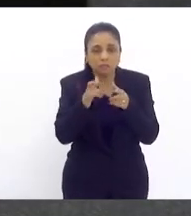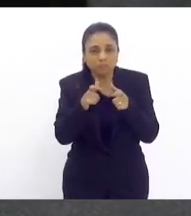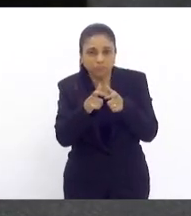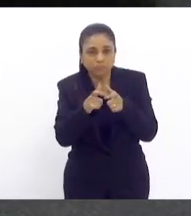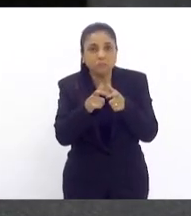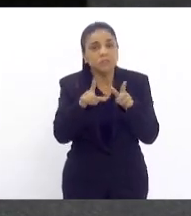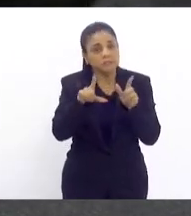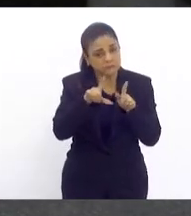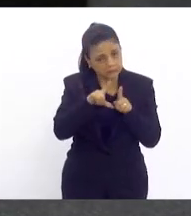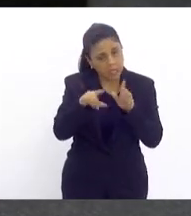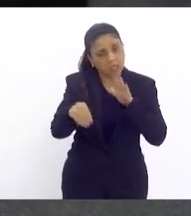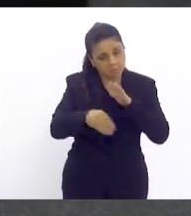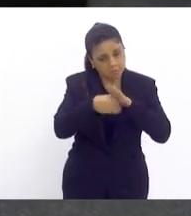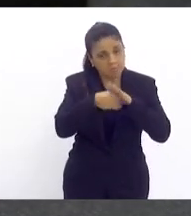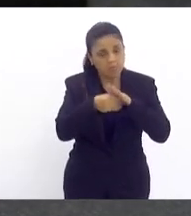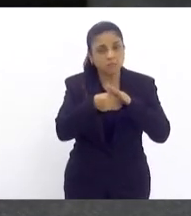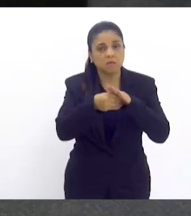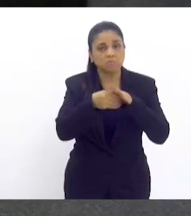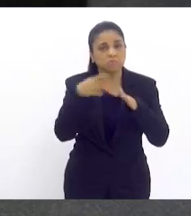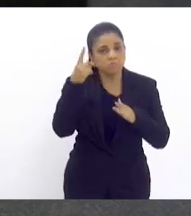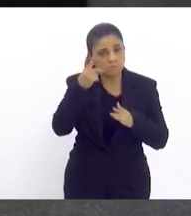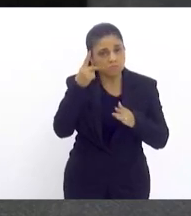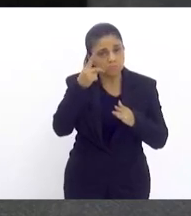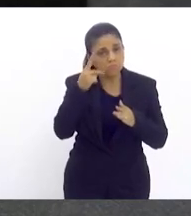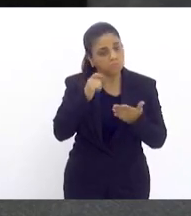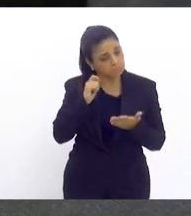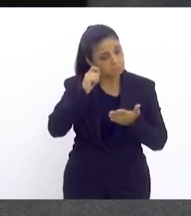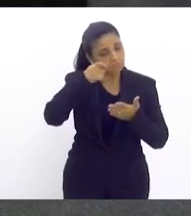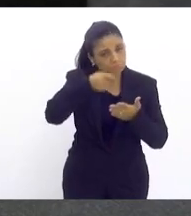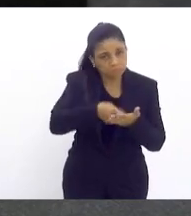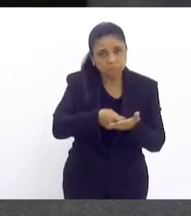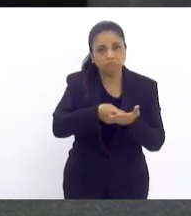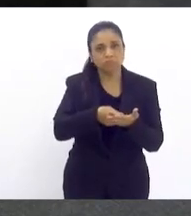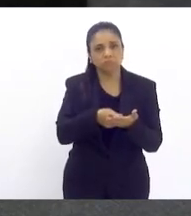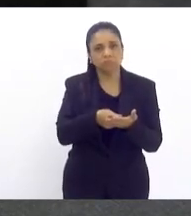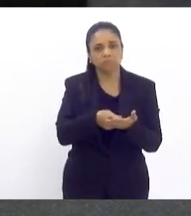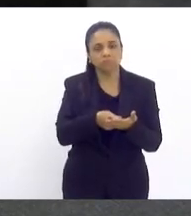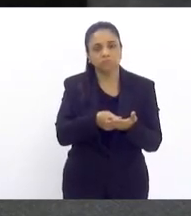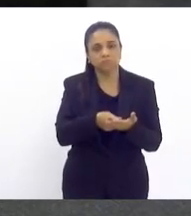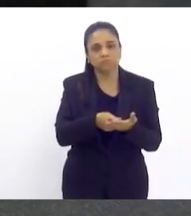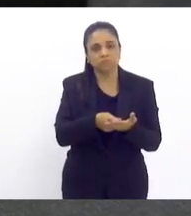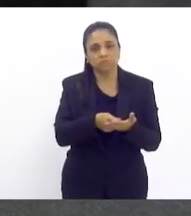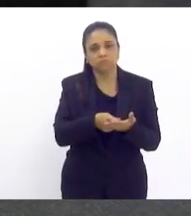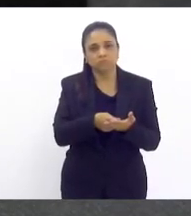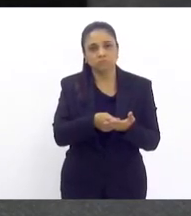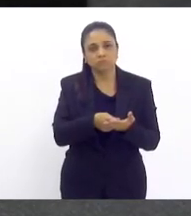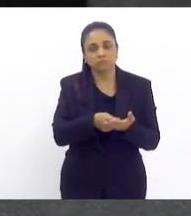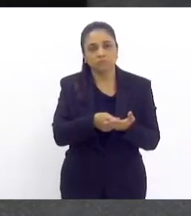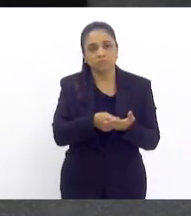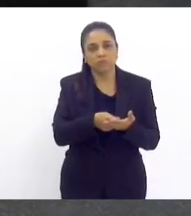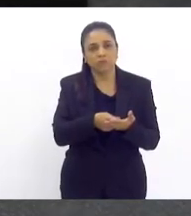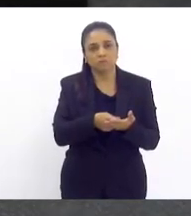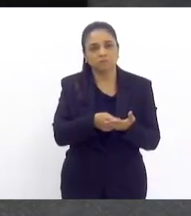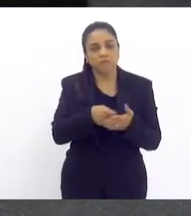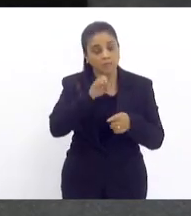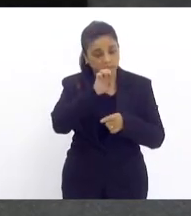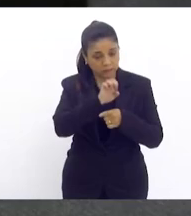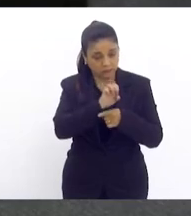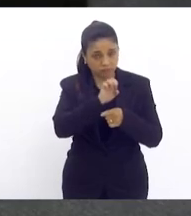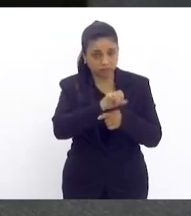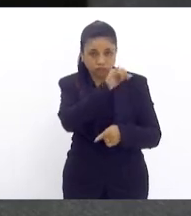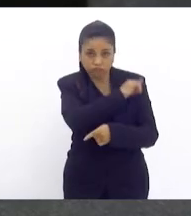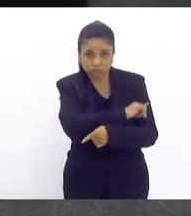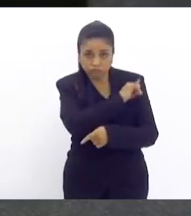parlamentares impositivos e que é nós enquanto Estado do Rio de Janeiro